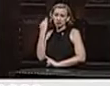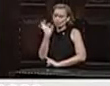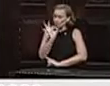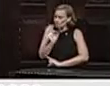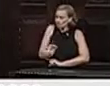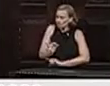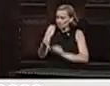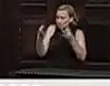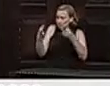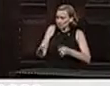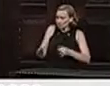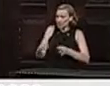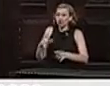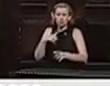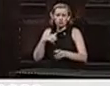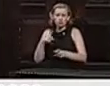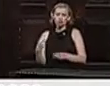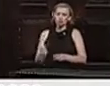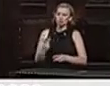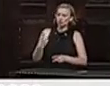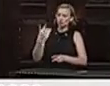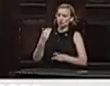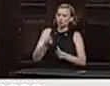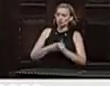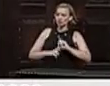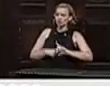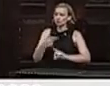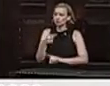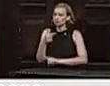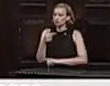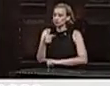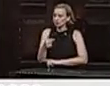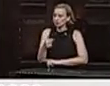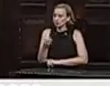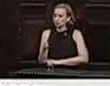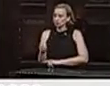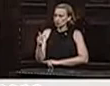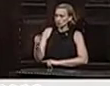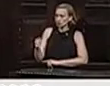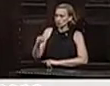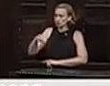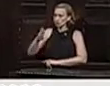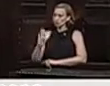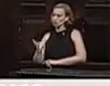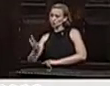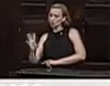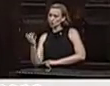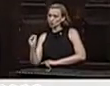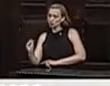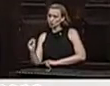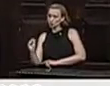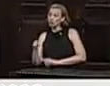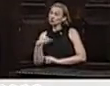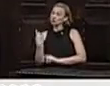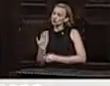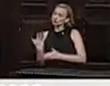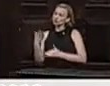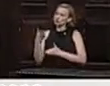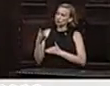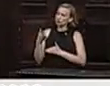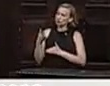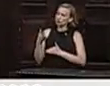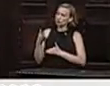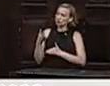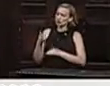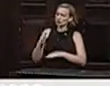Nós temos um valor da dívida de 77 bilhões. Pois bem, nós vamos entrar com déficit de 10 bi no orçamento,